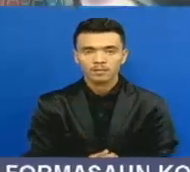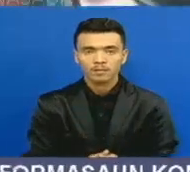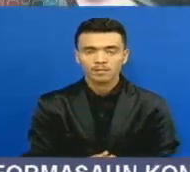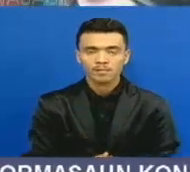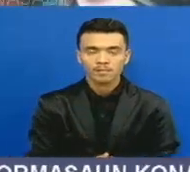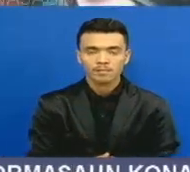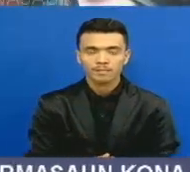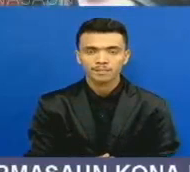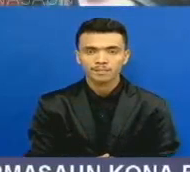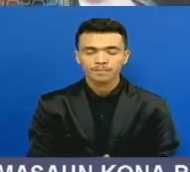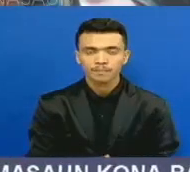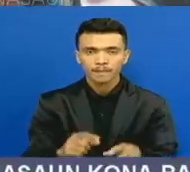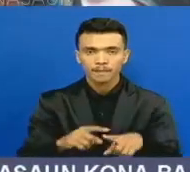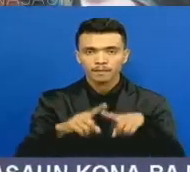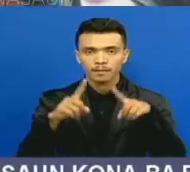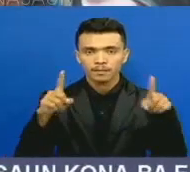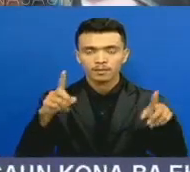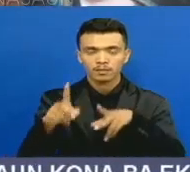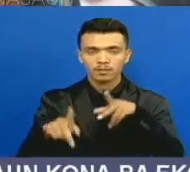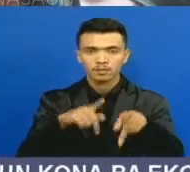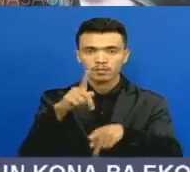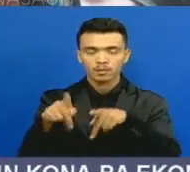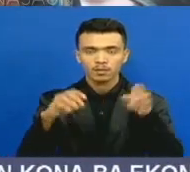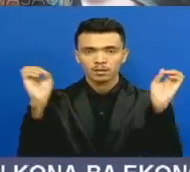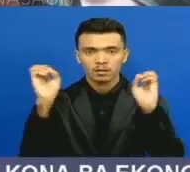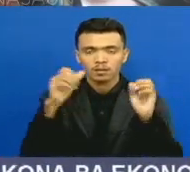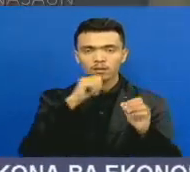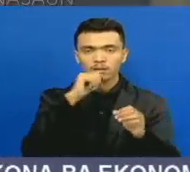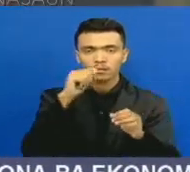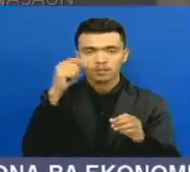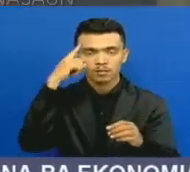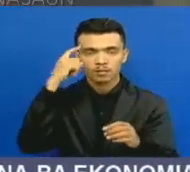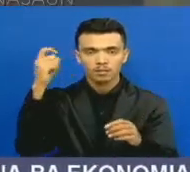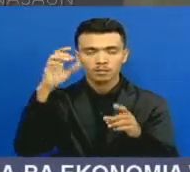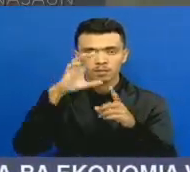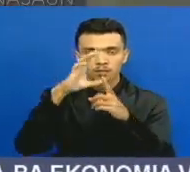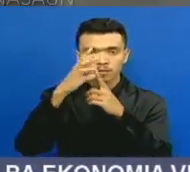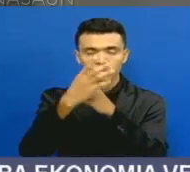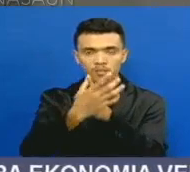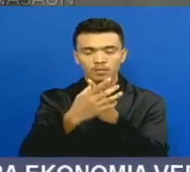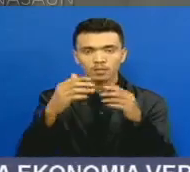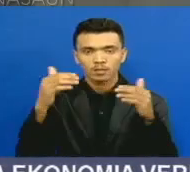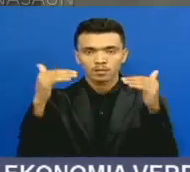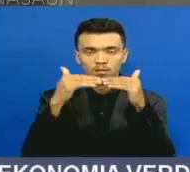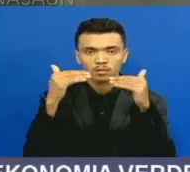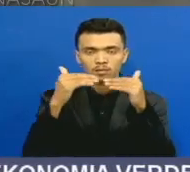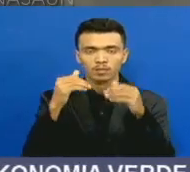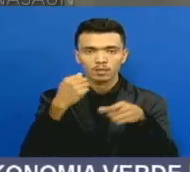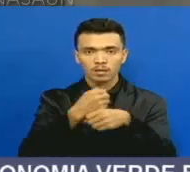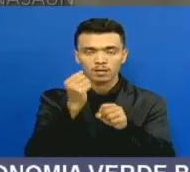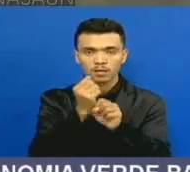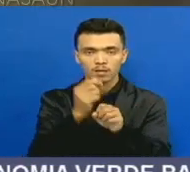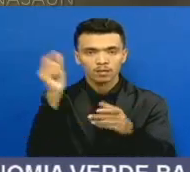no Licore Crai. Mas bem, Maria Comunidade, lá aceita também a questão cultura. Enquanto diálogo, né, a moço